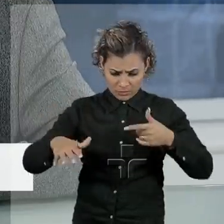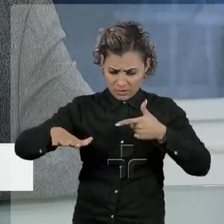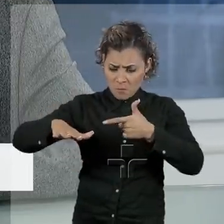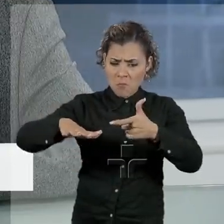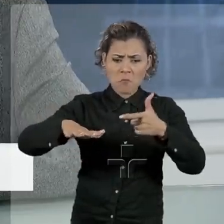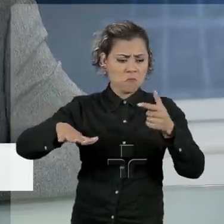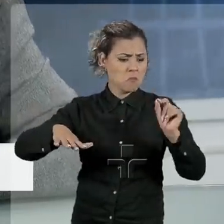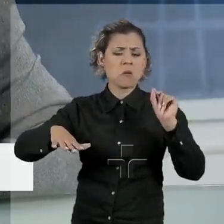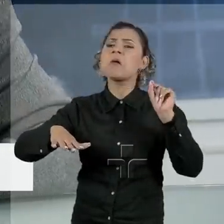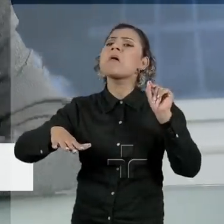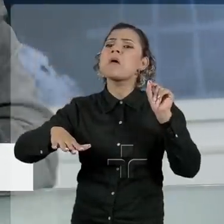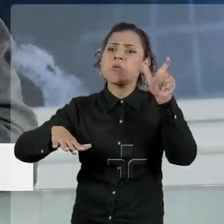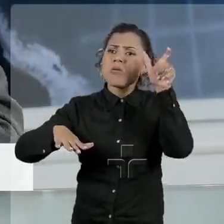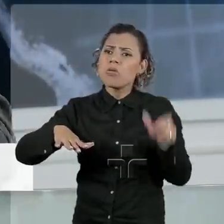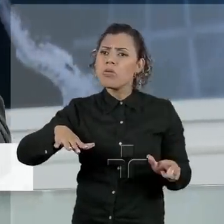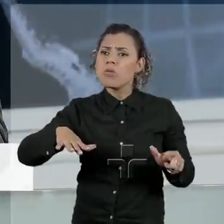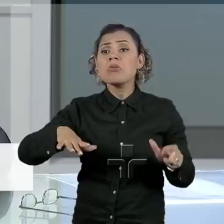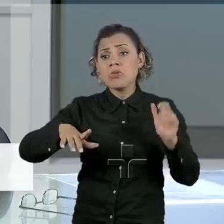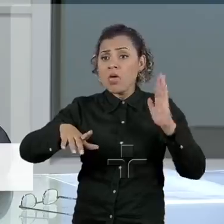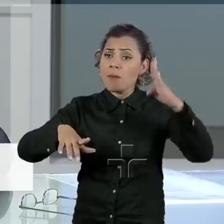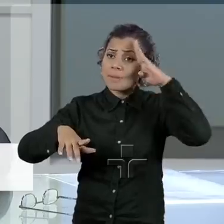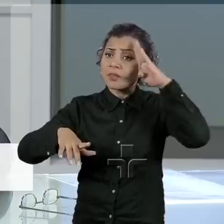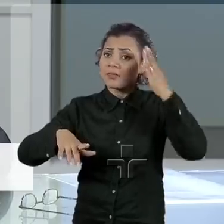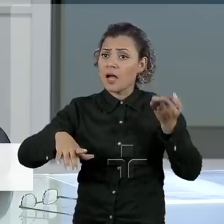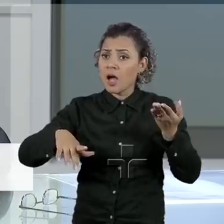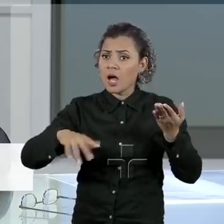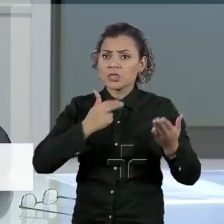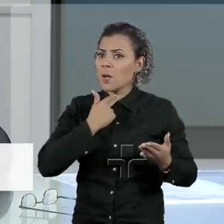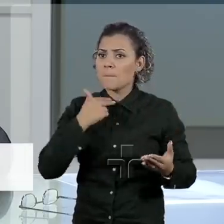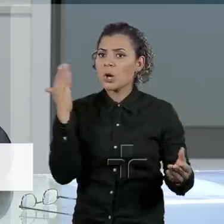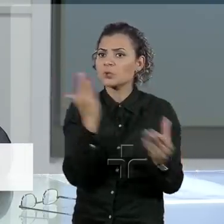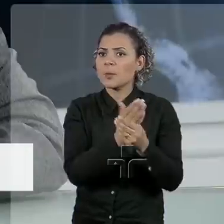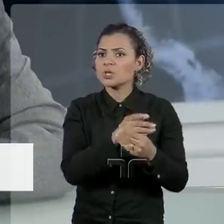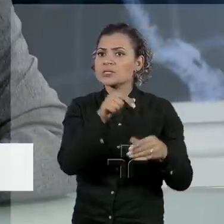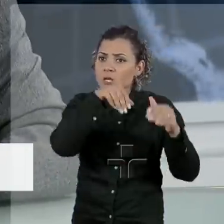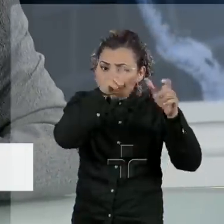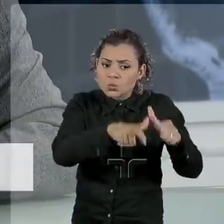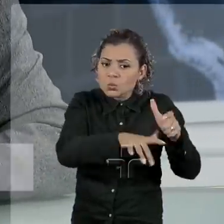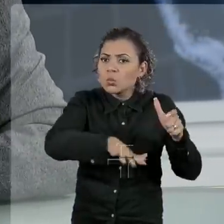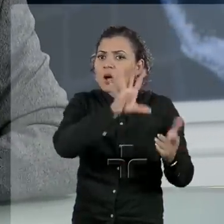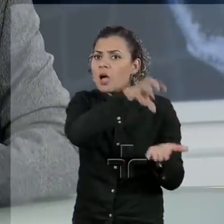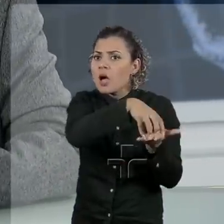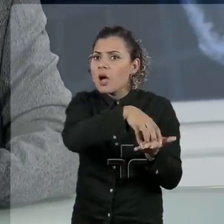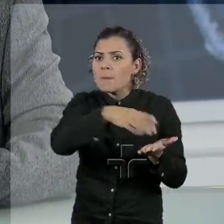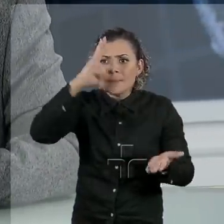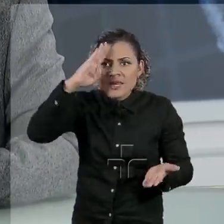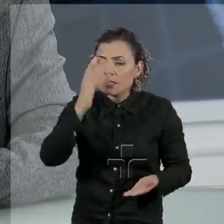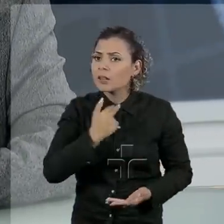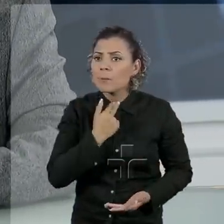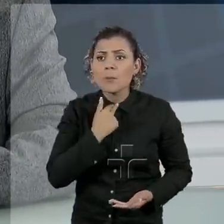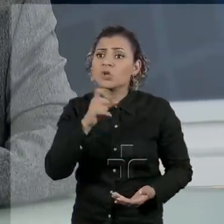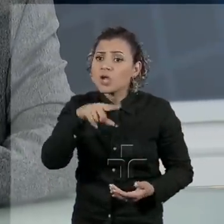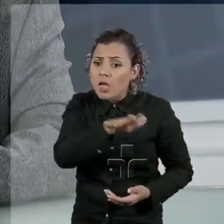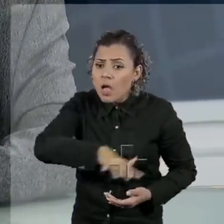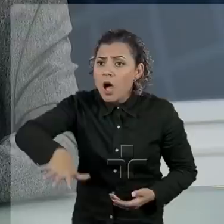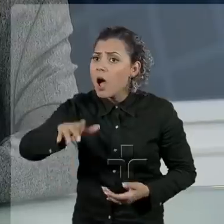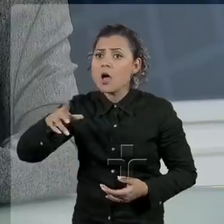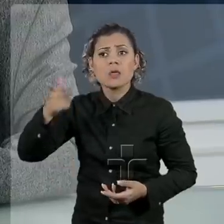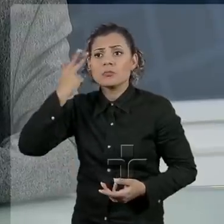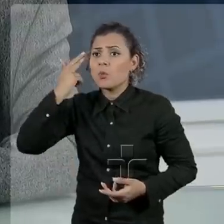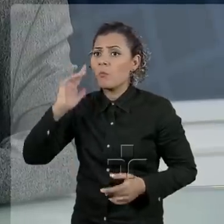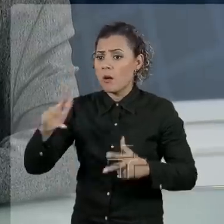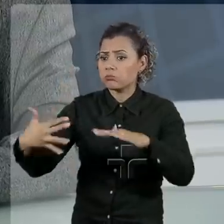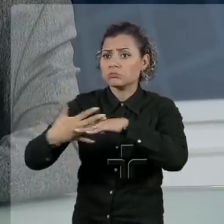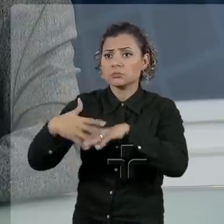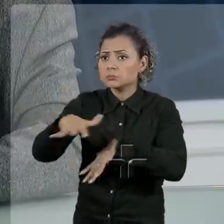você teria que ter um julgamento civil para isso. Quer dizer, de crime civil, eu quero dizer. Não Tribunal civil. de júri. Tribunal de júri. Então, de